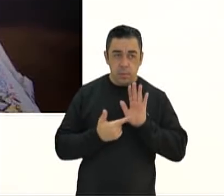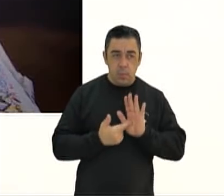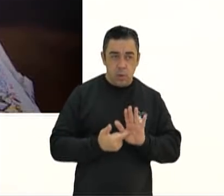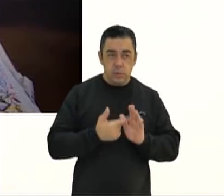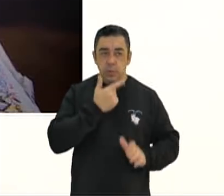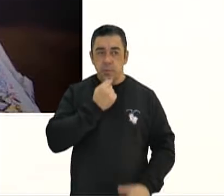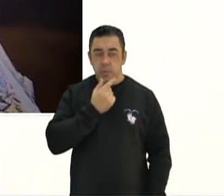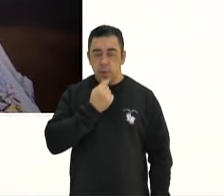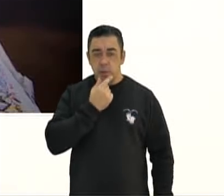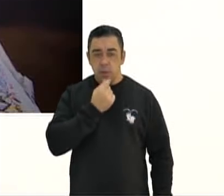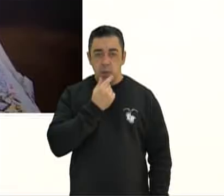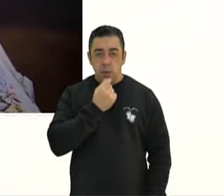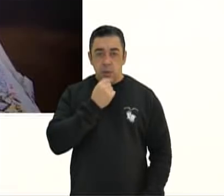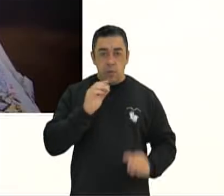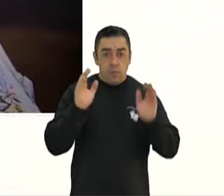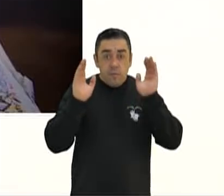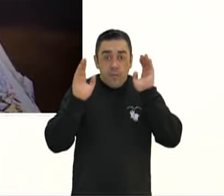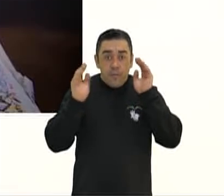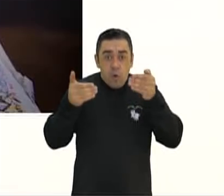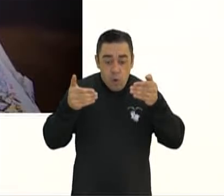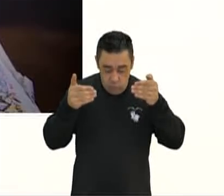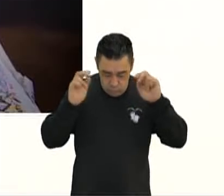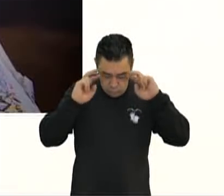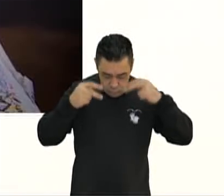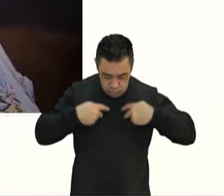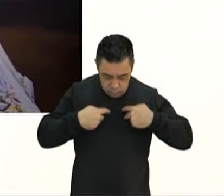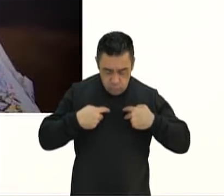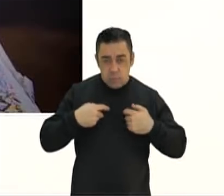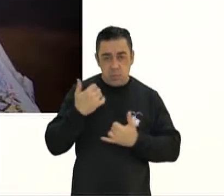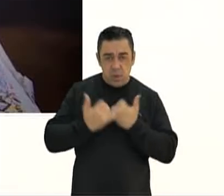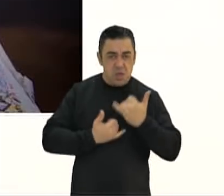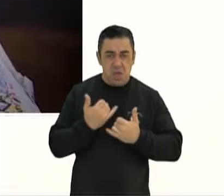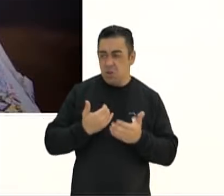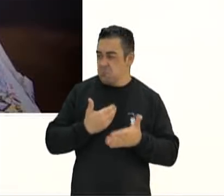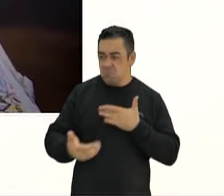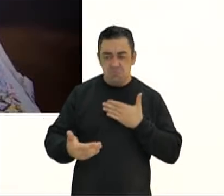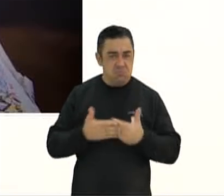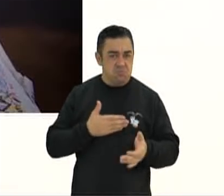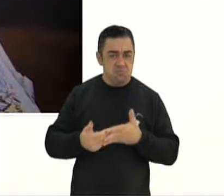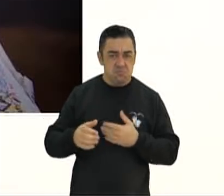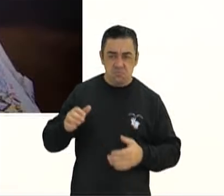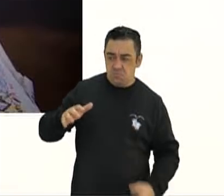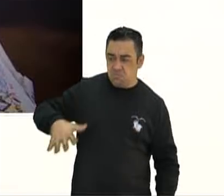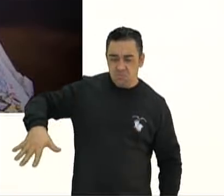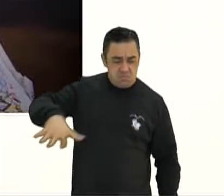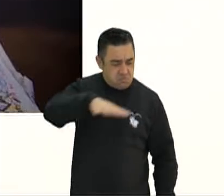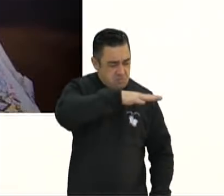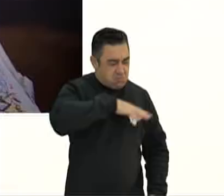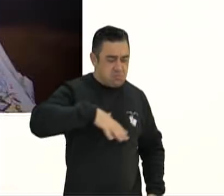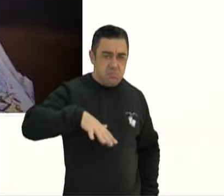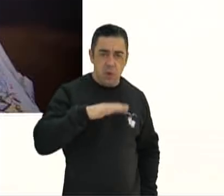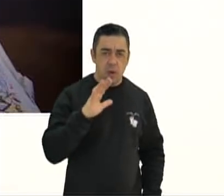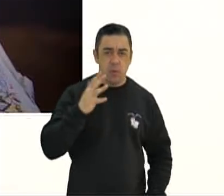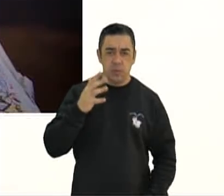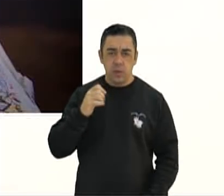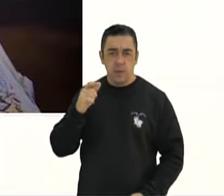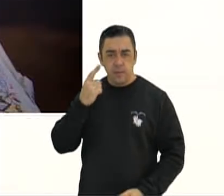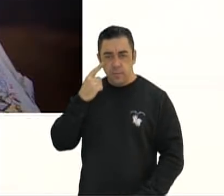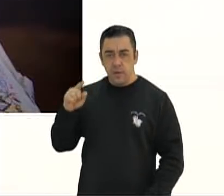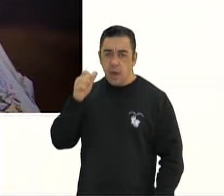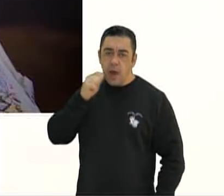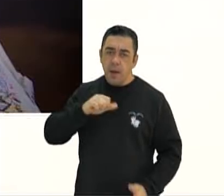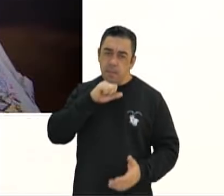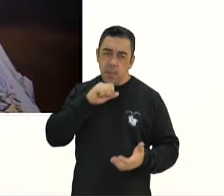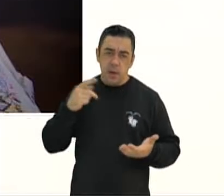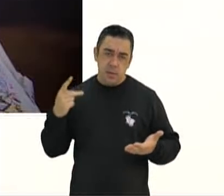ele focado ali, vendo a televisão, sem se importar com o mundo ao redor dele. Eu desenhei aqui, né, a minha esposa, a mãe dele,